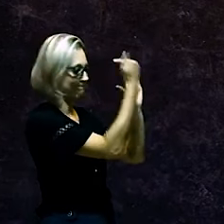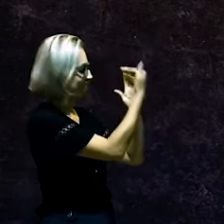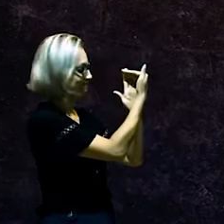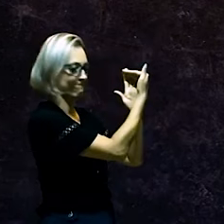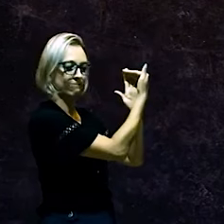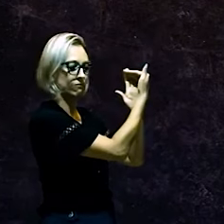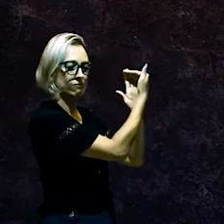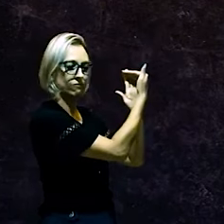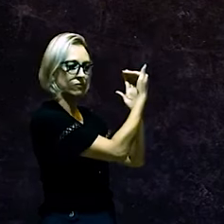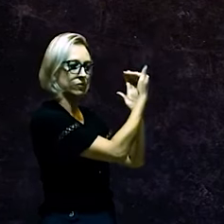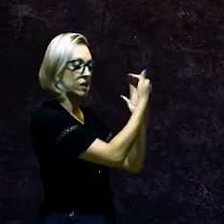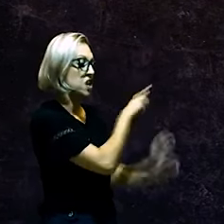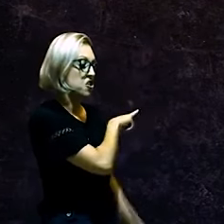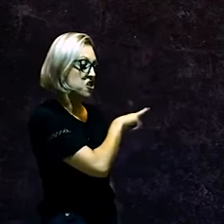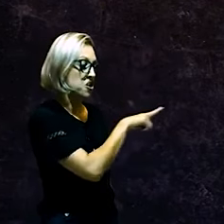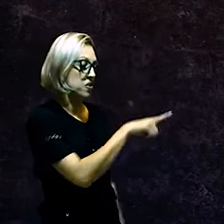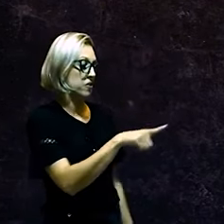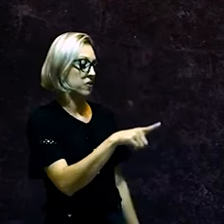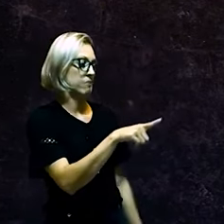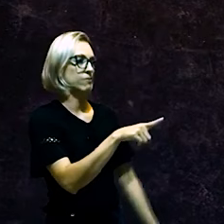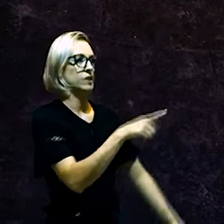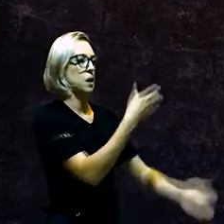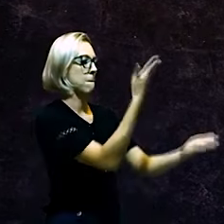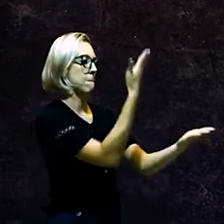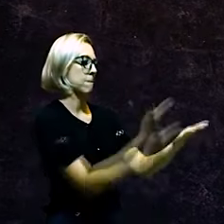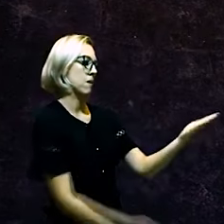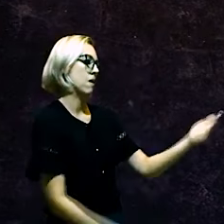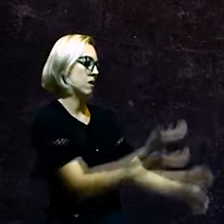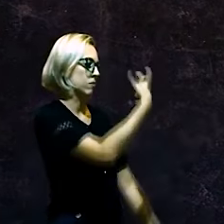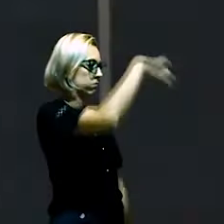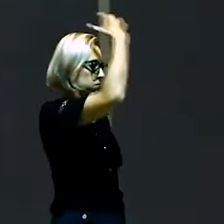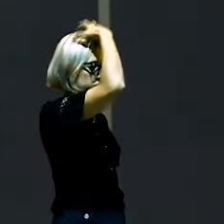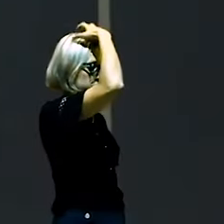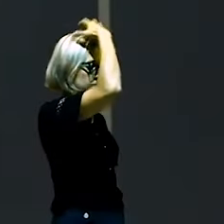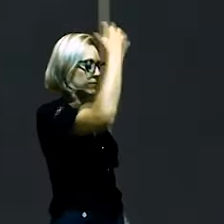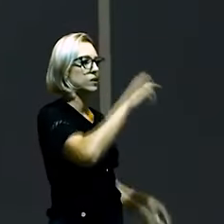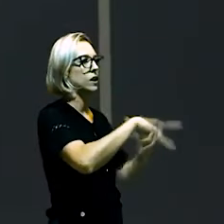eu vou tirar o reino de você e dar a um dos seus servos.